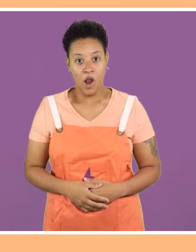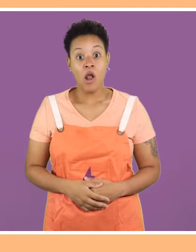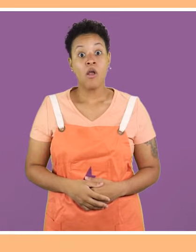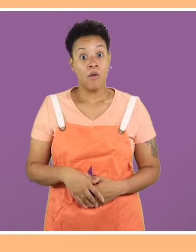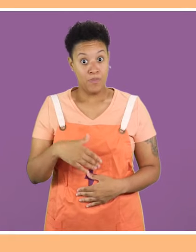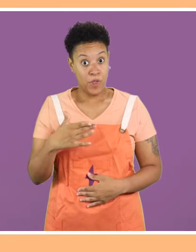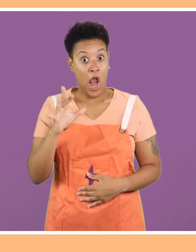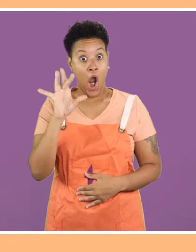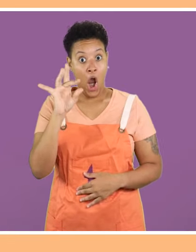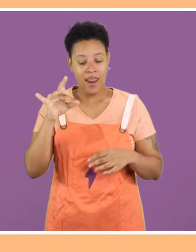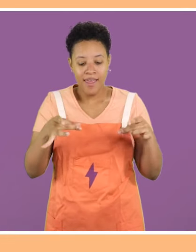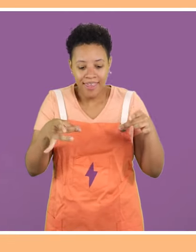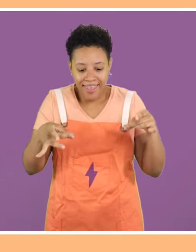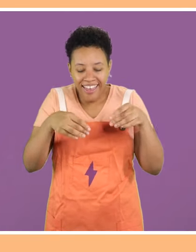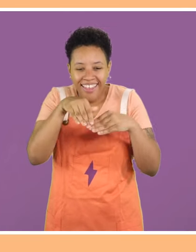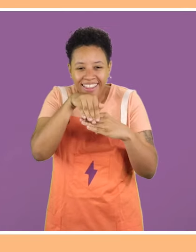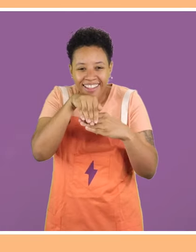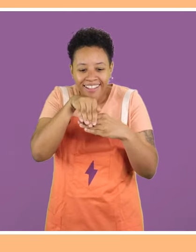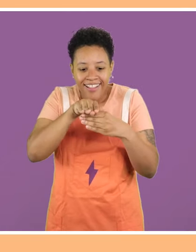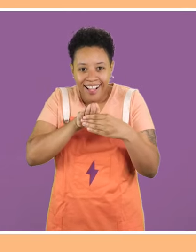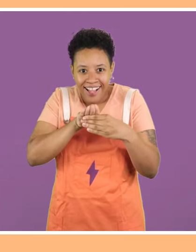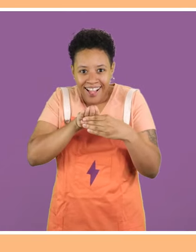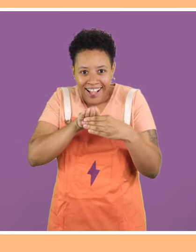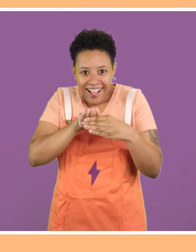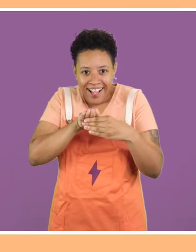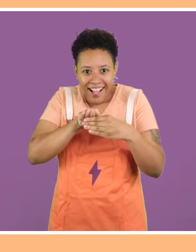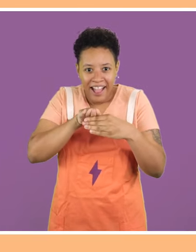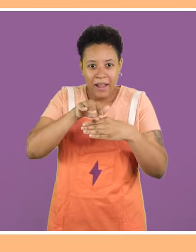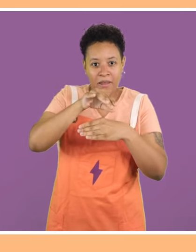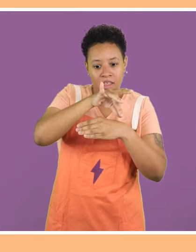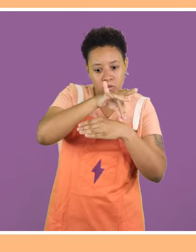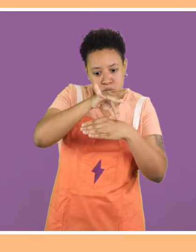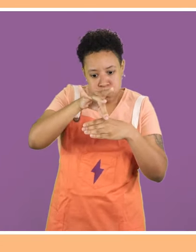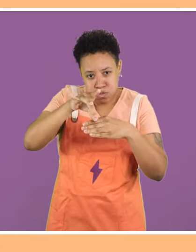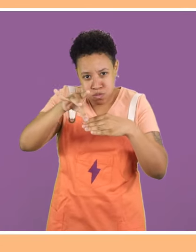Coloque a cola e faça uma dobra de 2 centímetros.